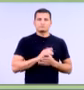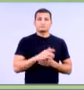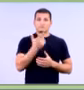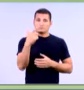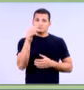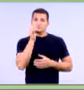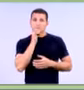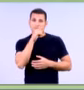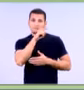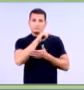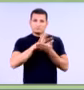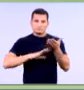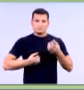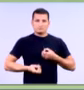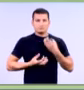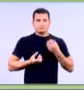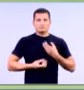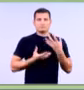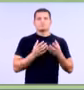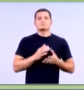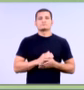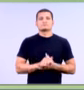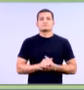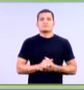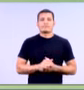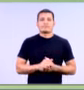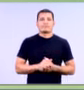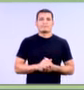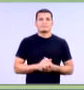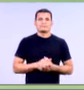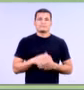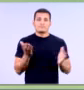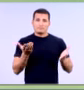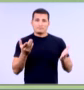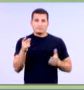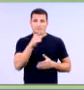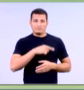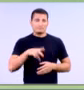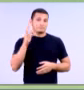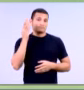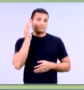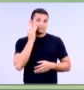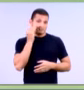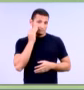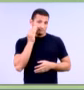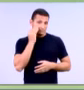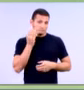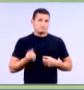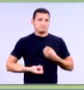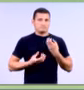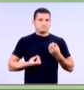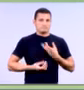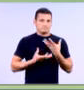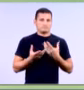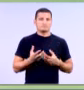nesse texto, nesse poema de Luiz Vaz de Camões? Bom, agora vocês vão ouvir uma declamação. Não se assustem,